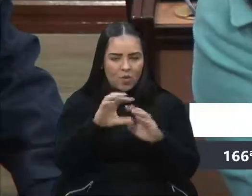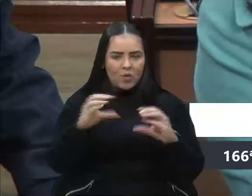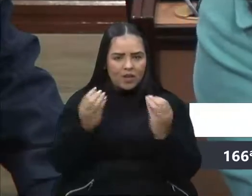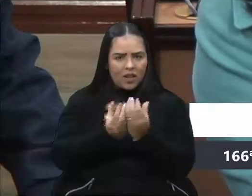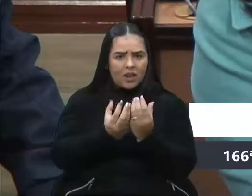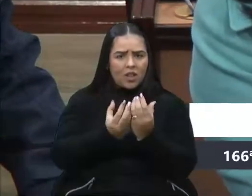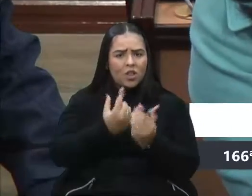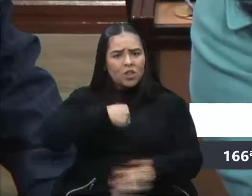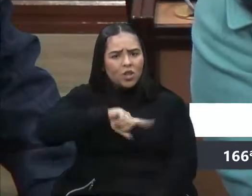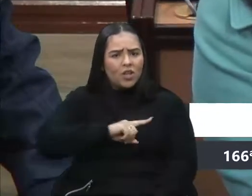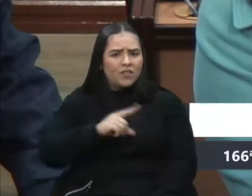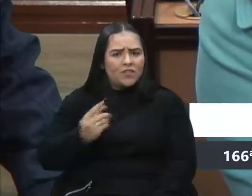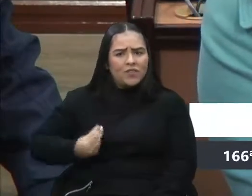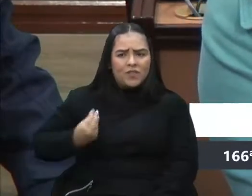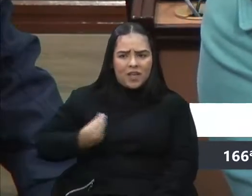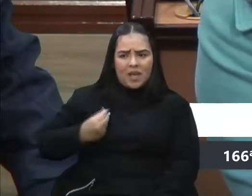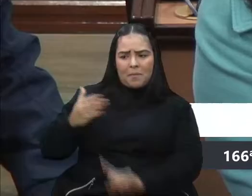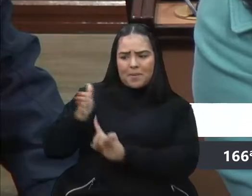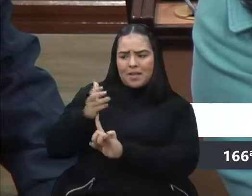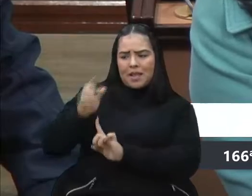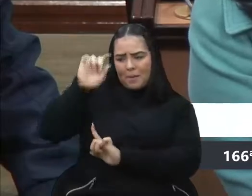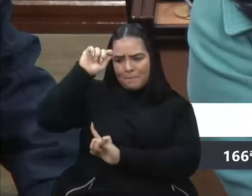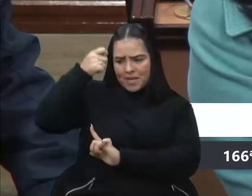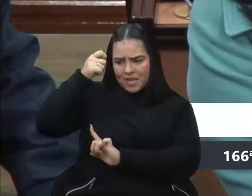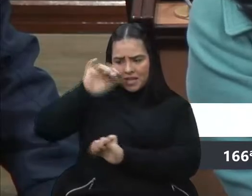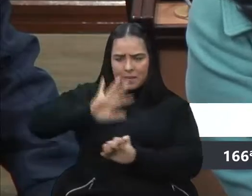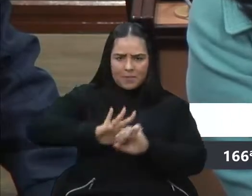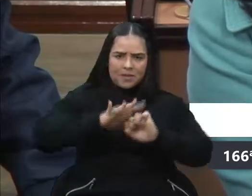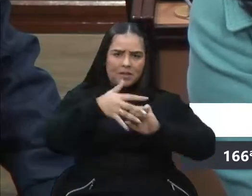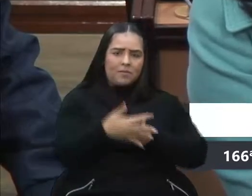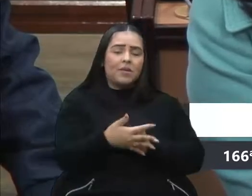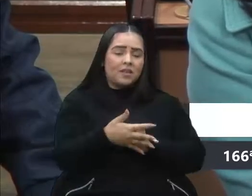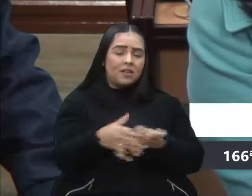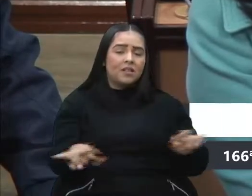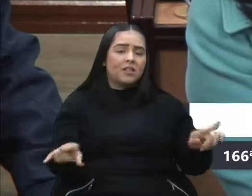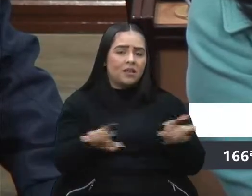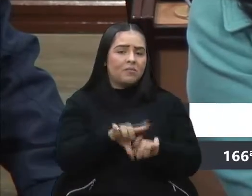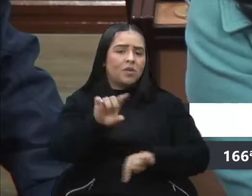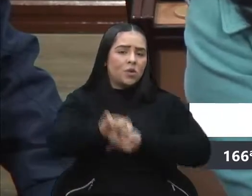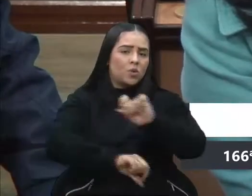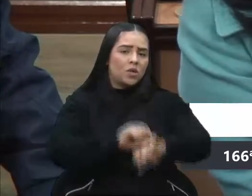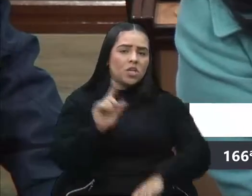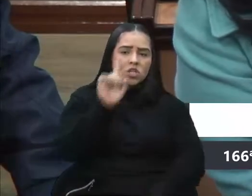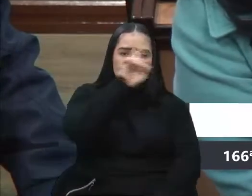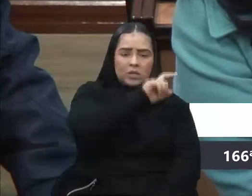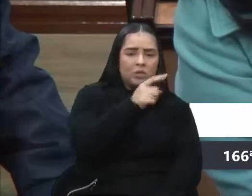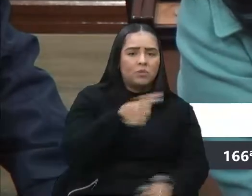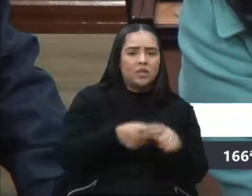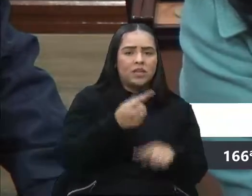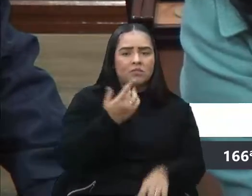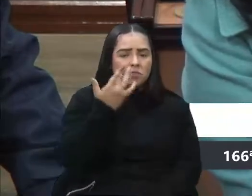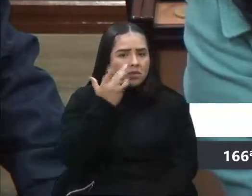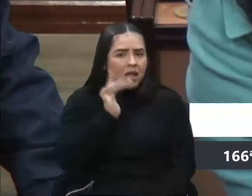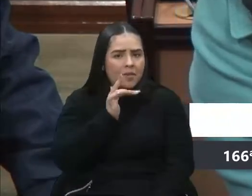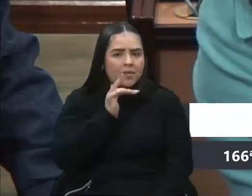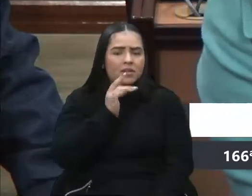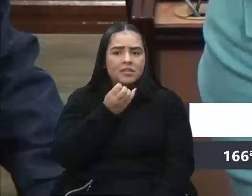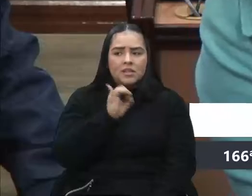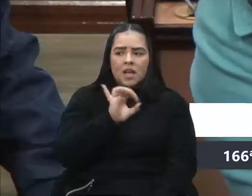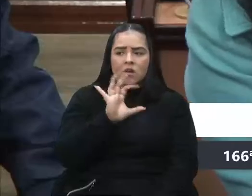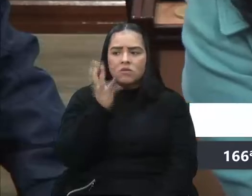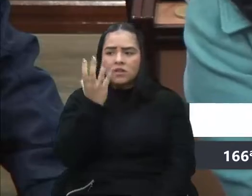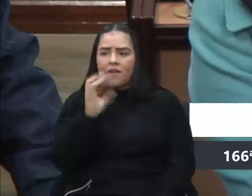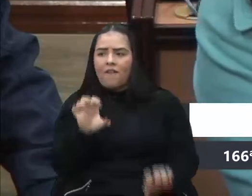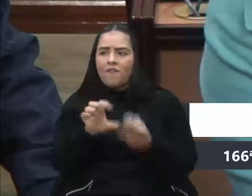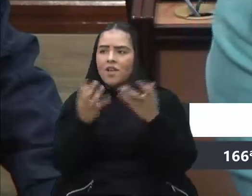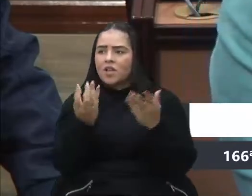pandemia, com certeza até essa questão da própria ali, que foi uma dificuldade pela incerteza de vamos, né, será realizado esse